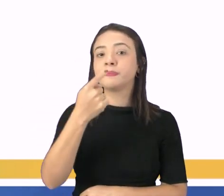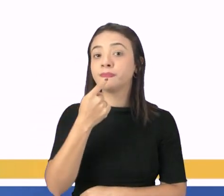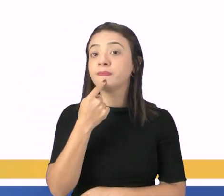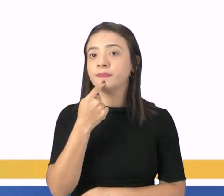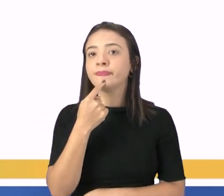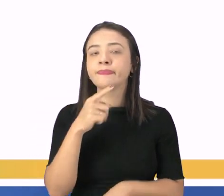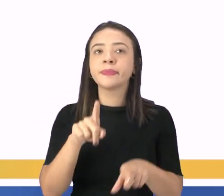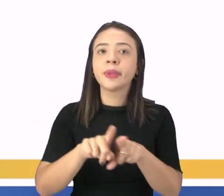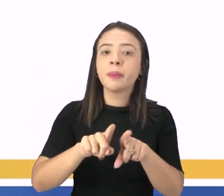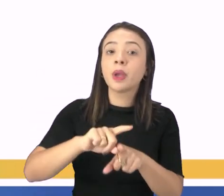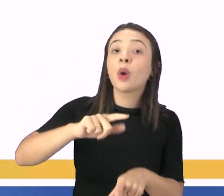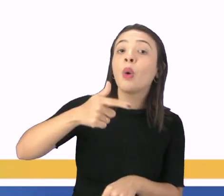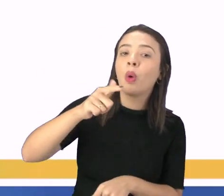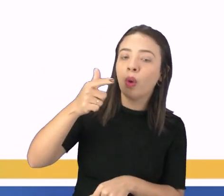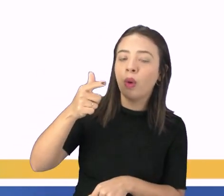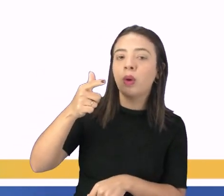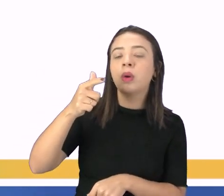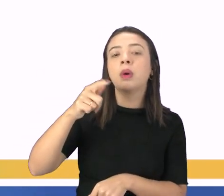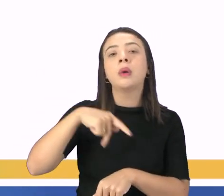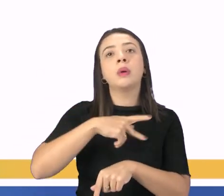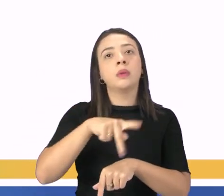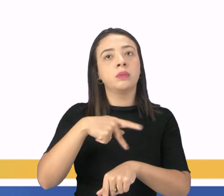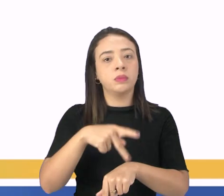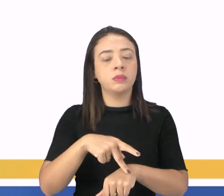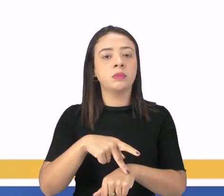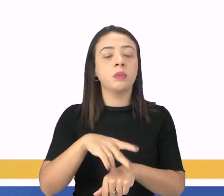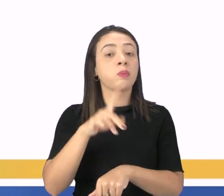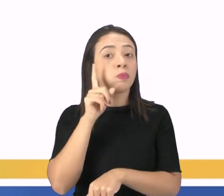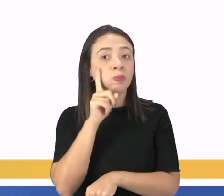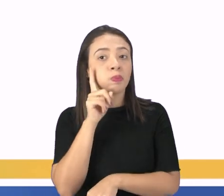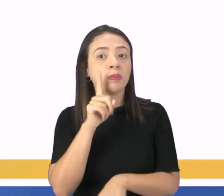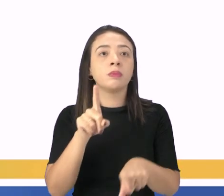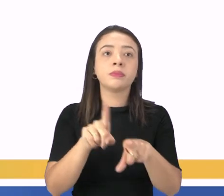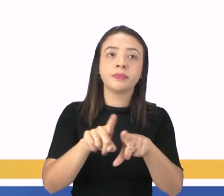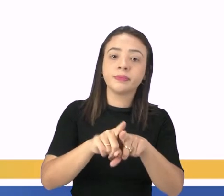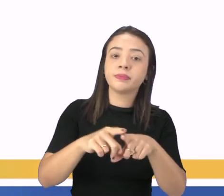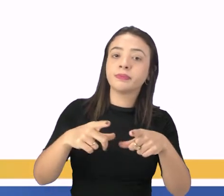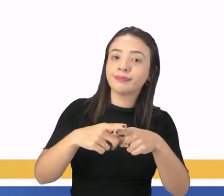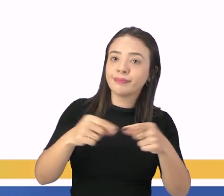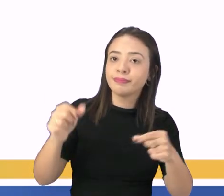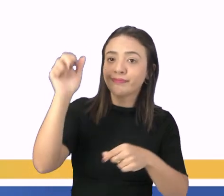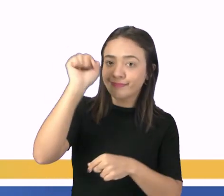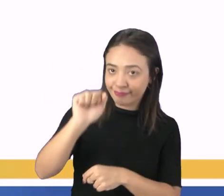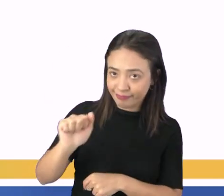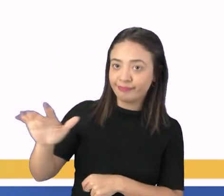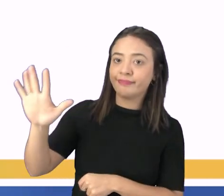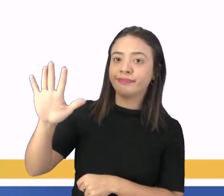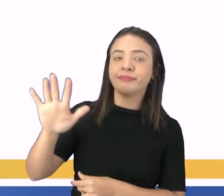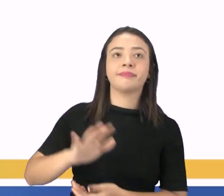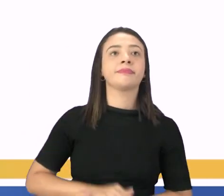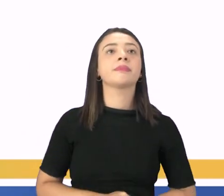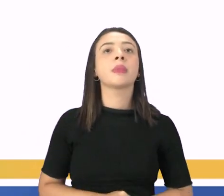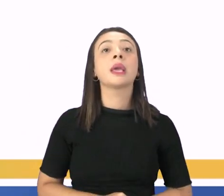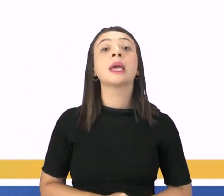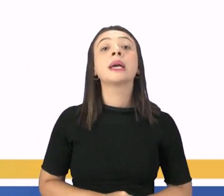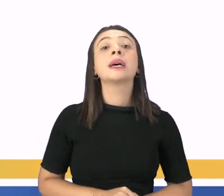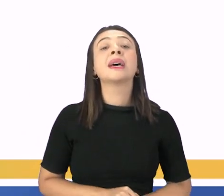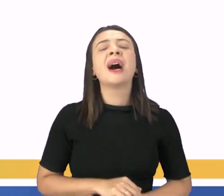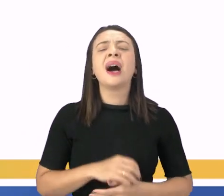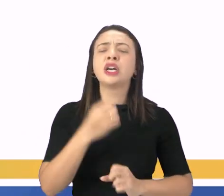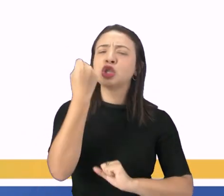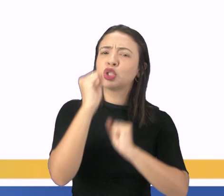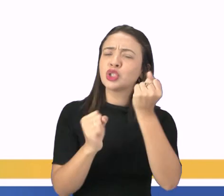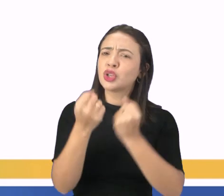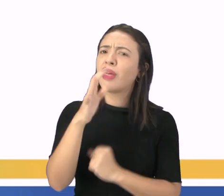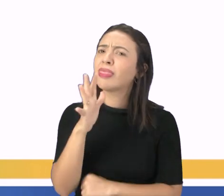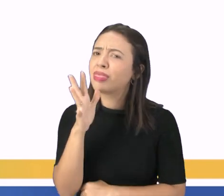também depois dos Estados Unidos na América e Japão na Ásia. Quanto à industrialização tardia,